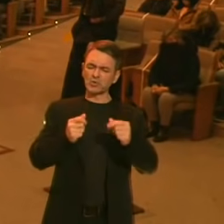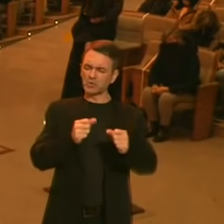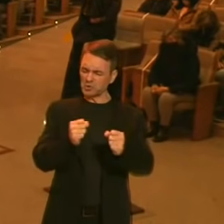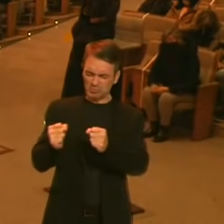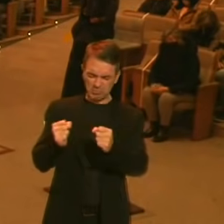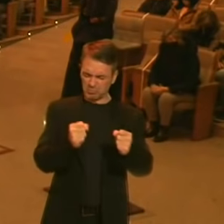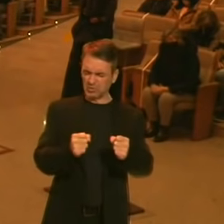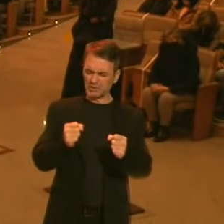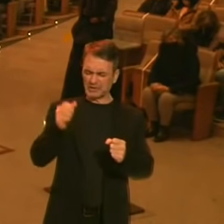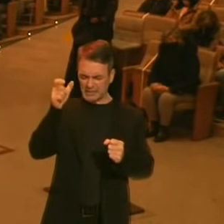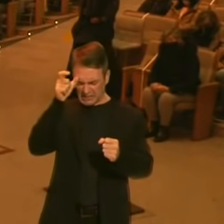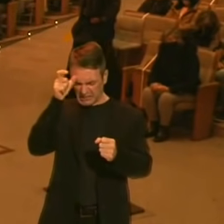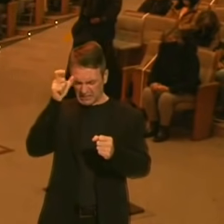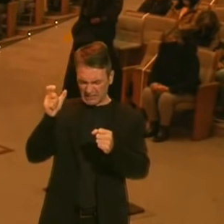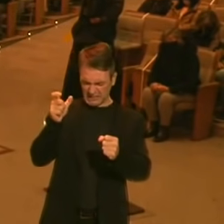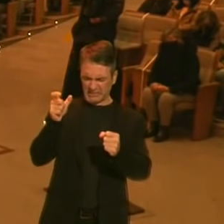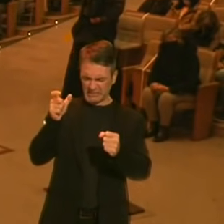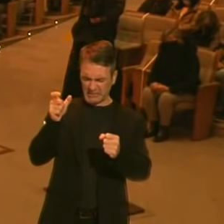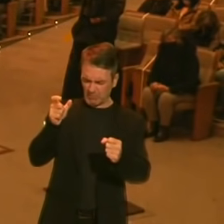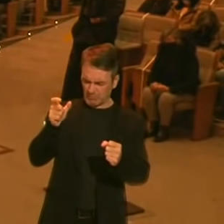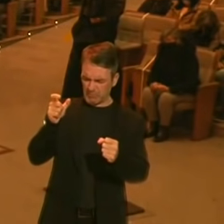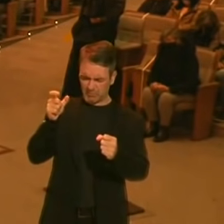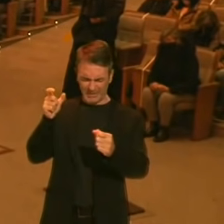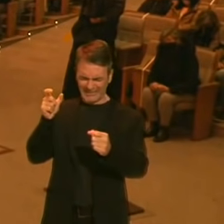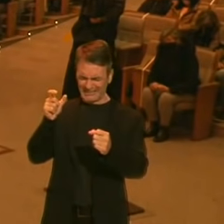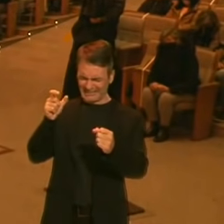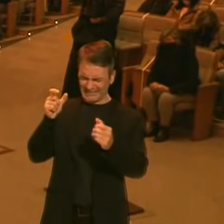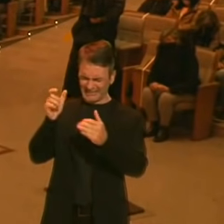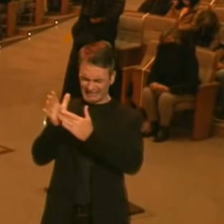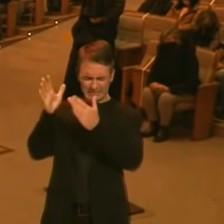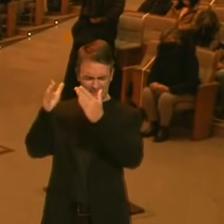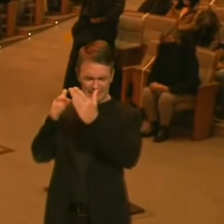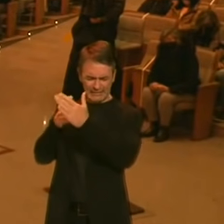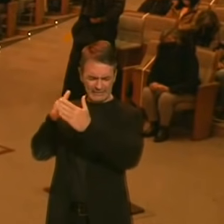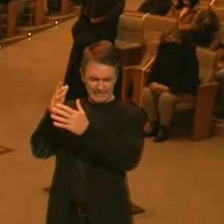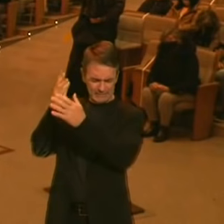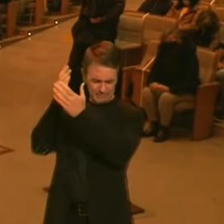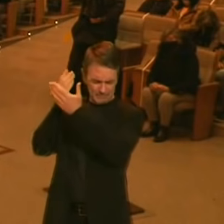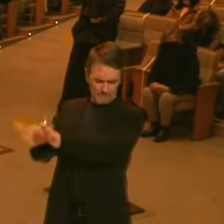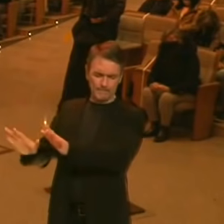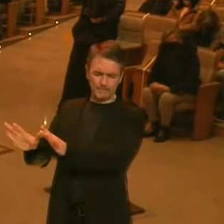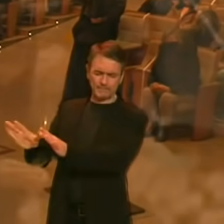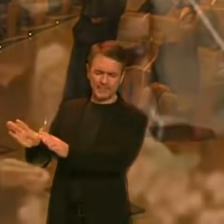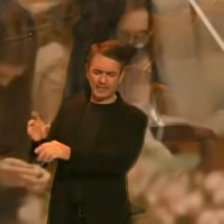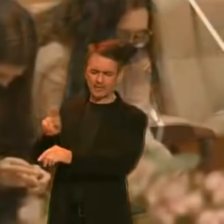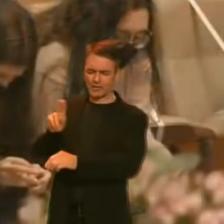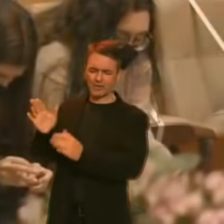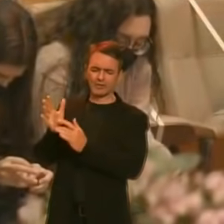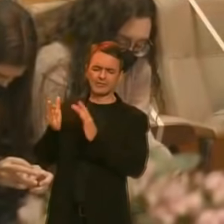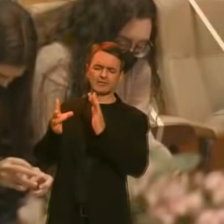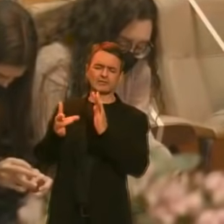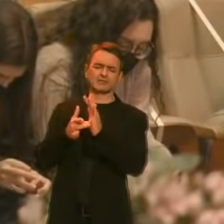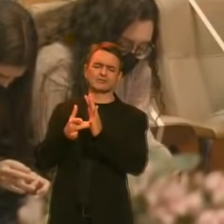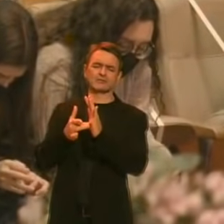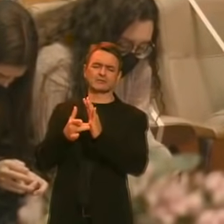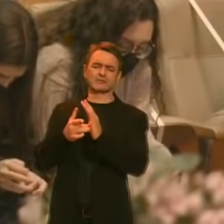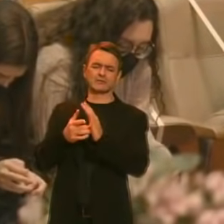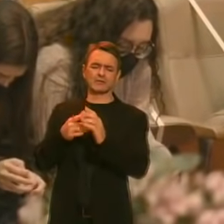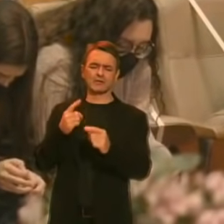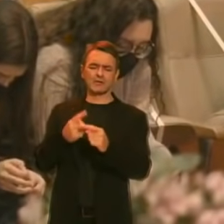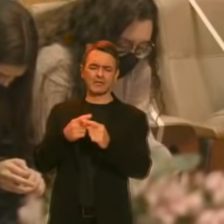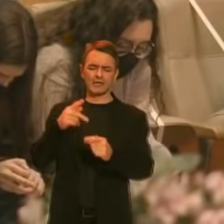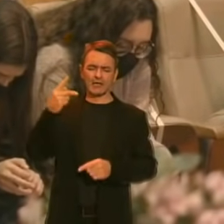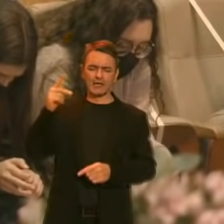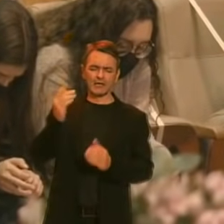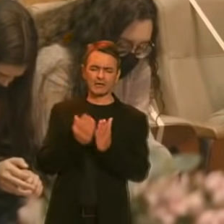Satanás que se levanta contra essas vidas seja repreendido em nome de Jesus. Porque a Tua palavra diz, Senhor,